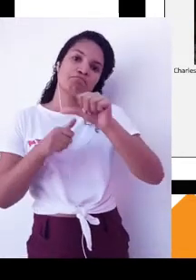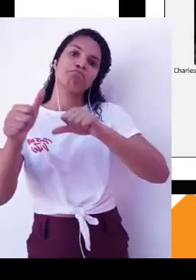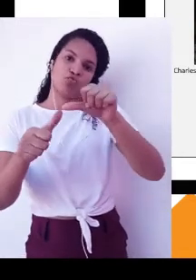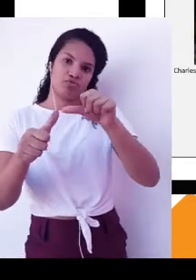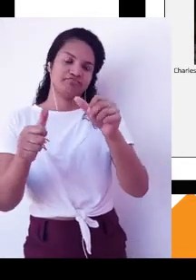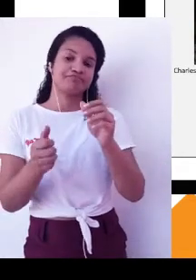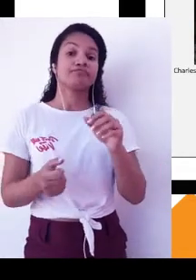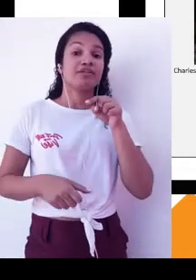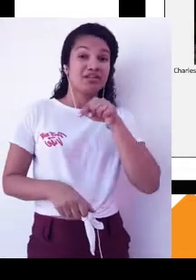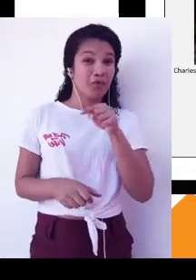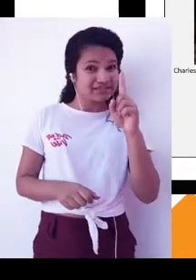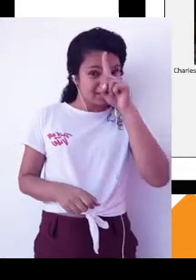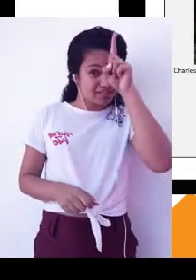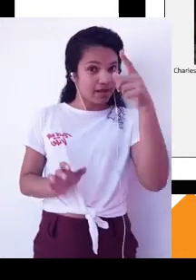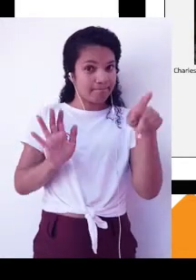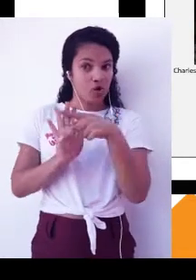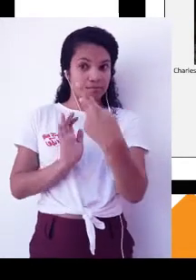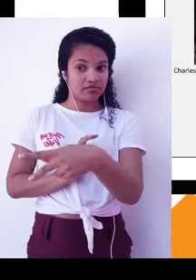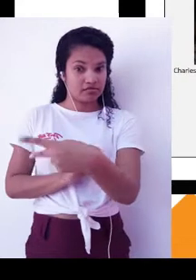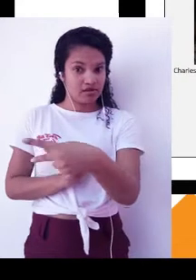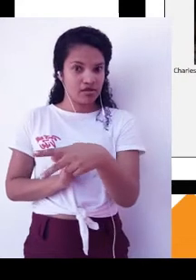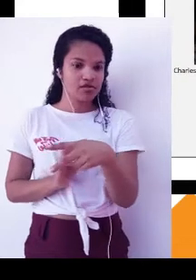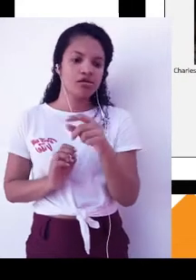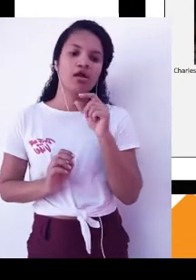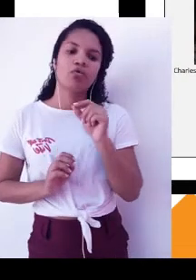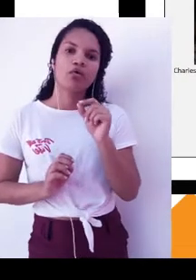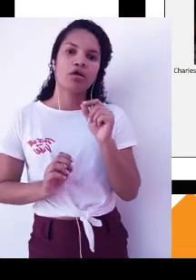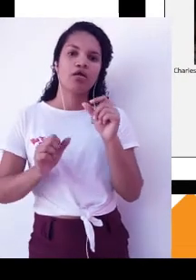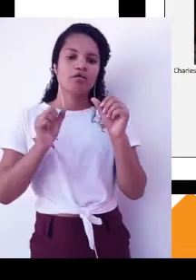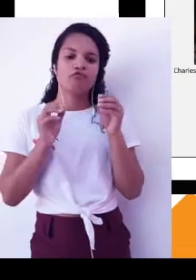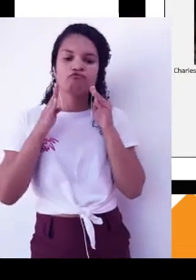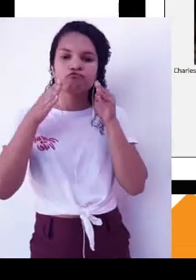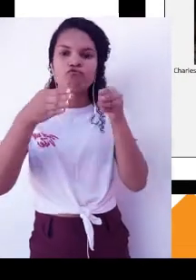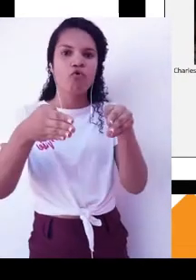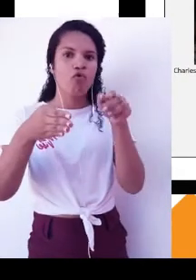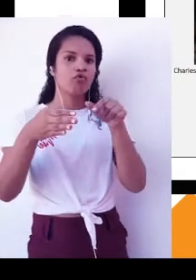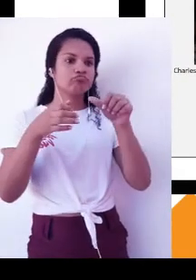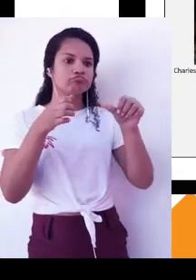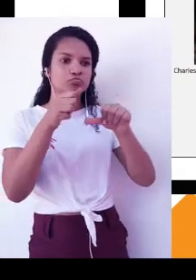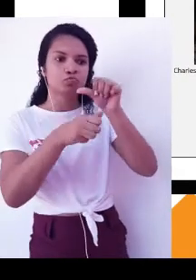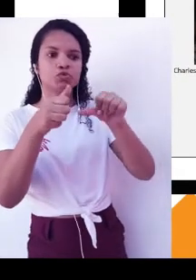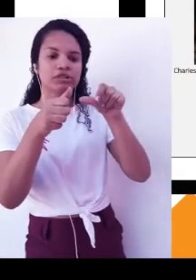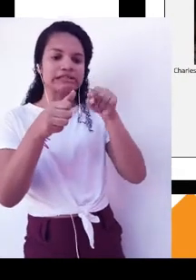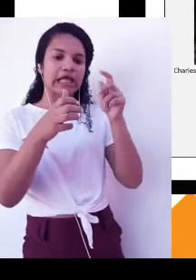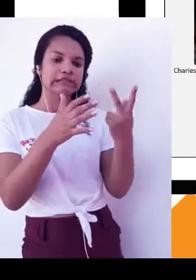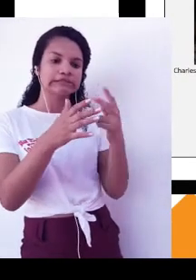Essa ideia do Darwin de focar nas variações como combustível da evolução